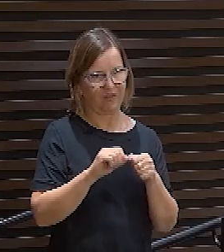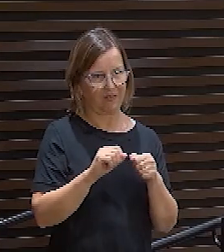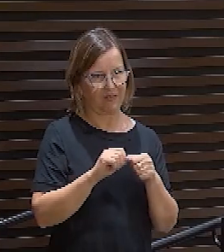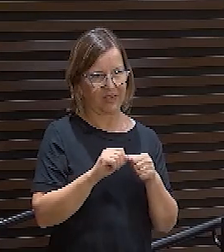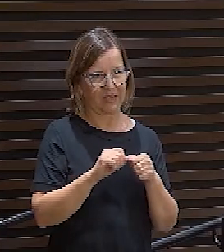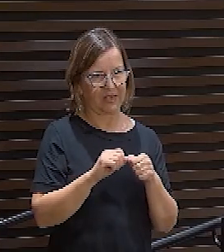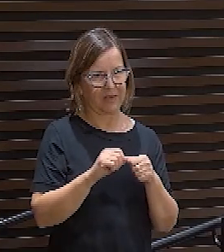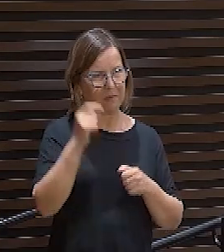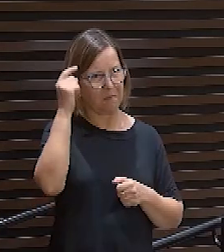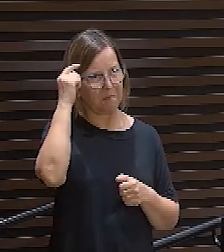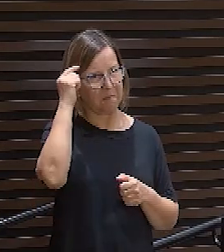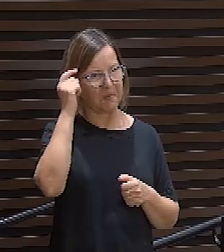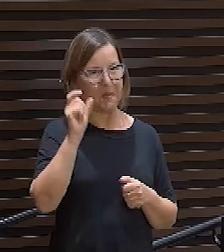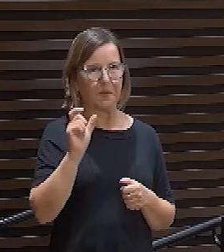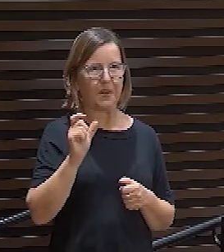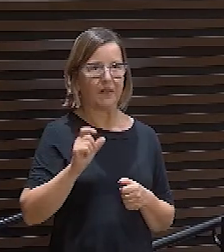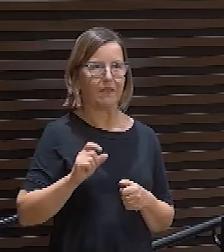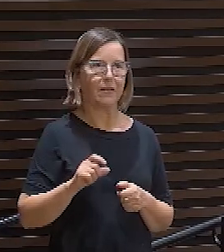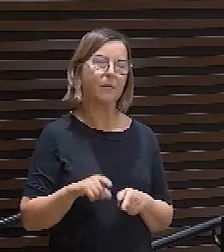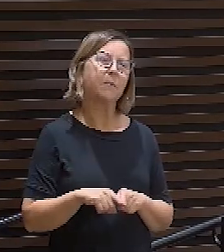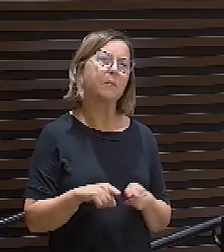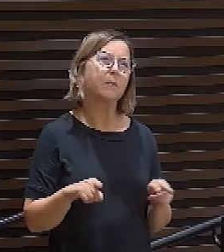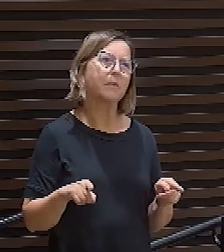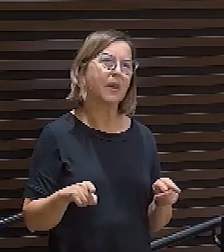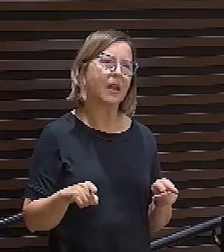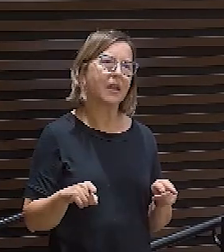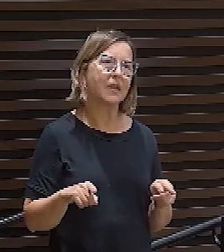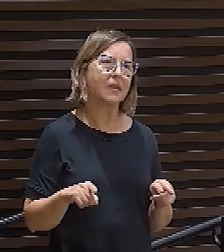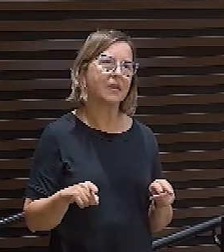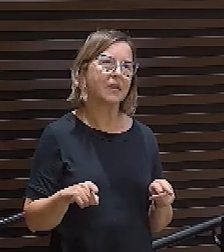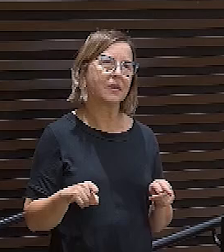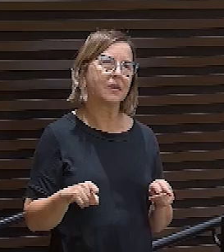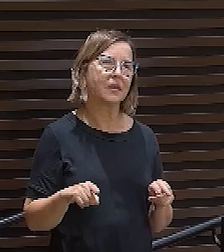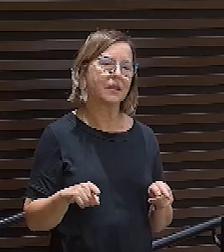Mas num tribunal, o que a gente leva? Um advogado.